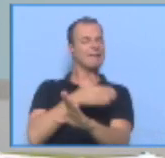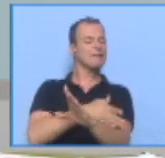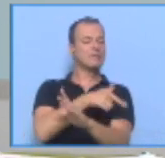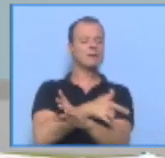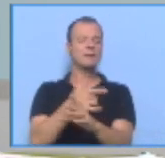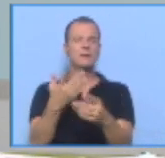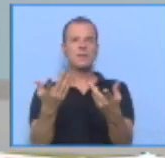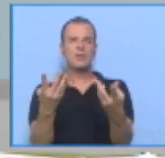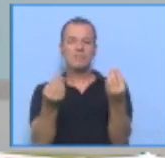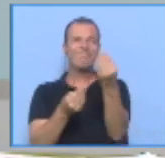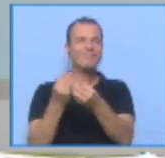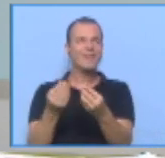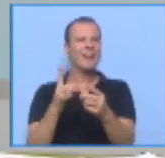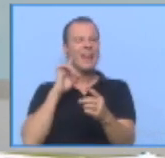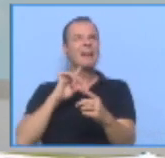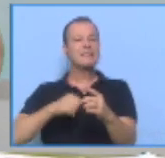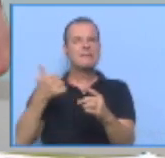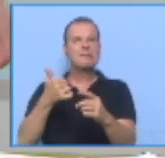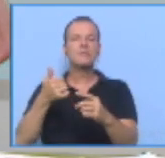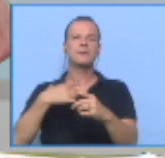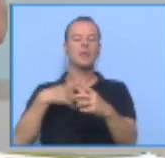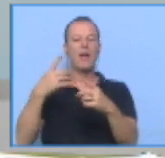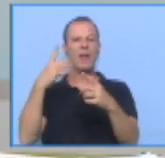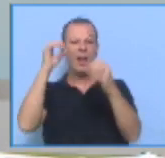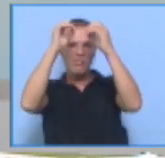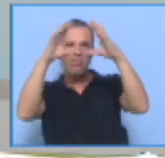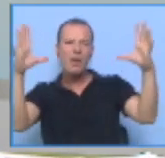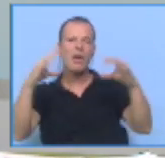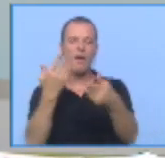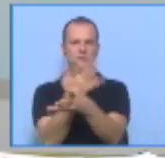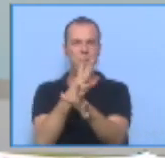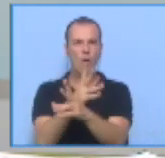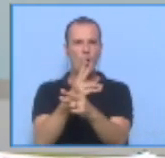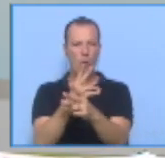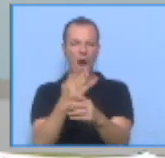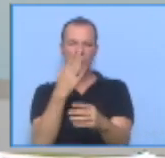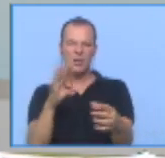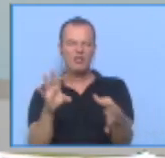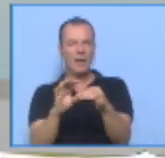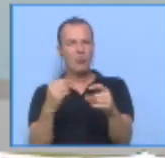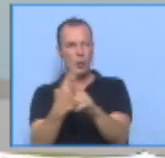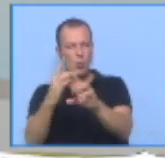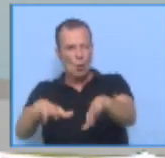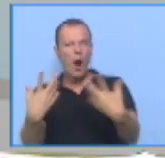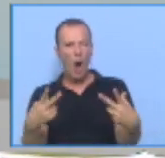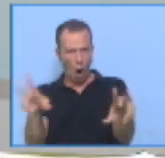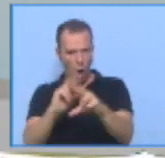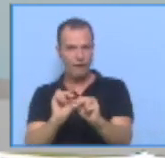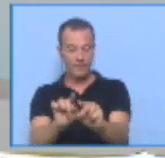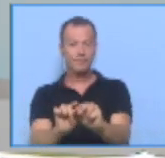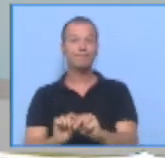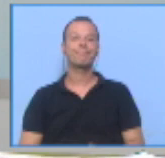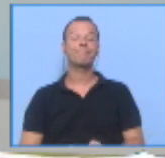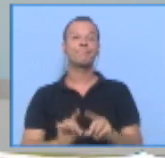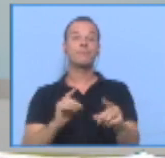não fiquemos só com isto, mas exploremos esta ideia de fogo como algo de novo. Segunda imagem. O fogo